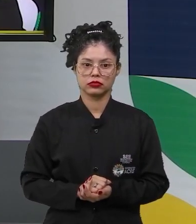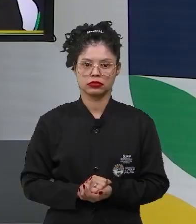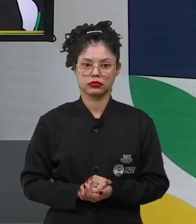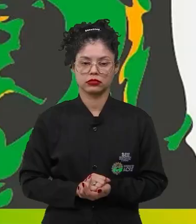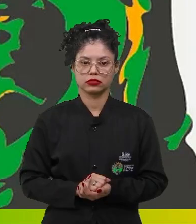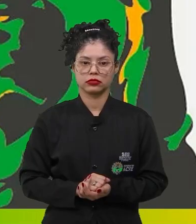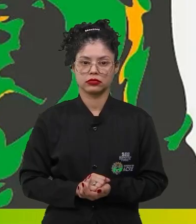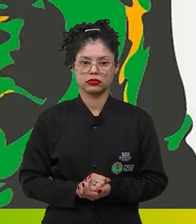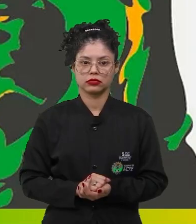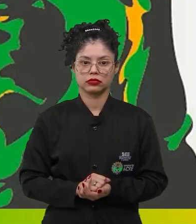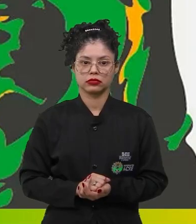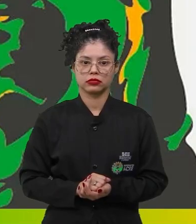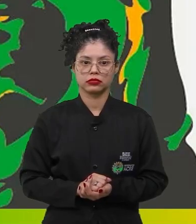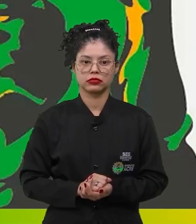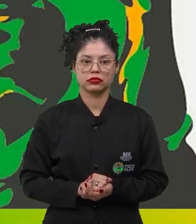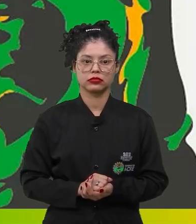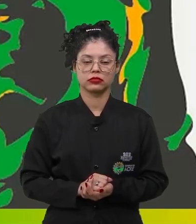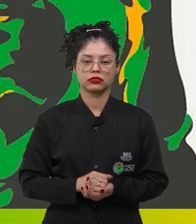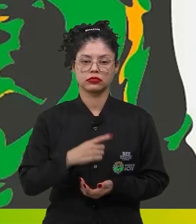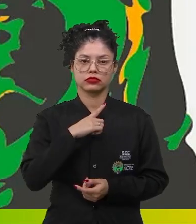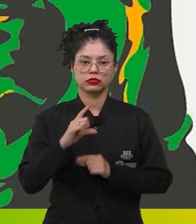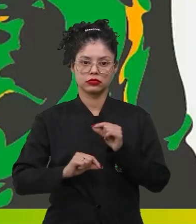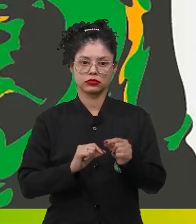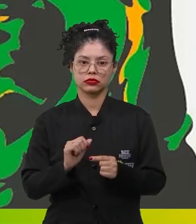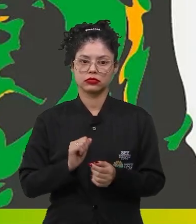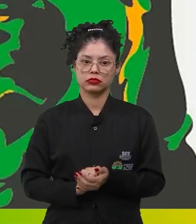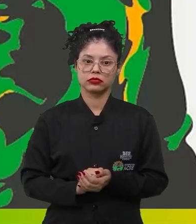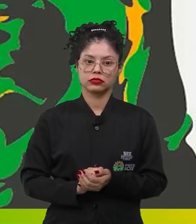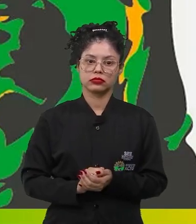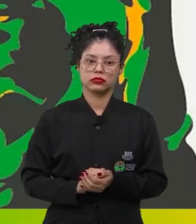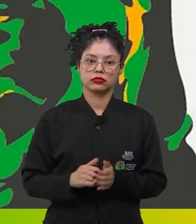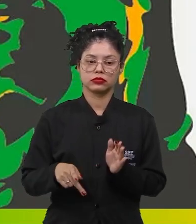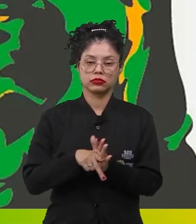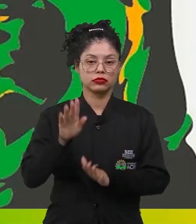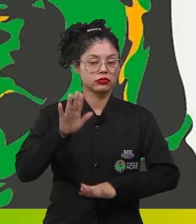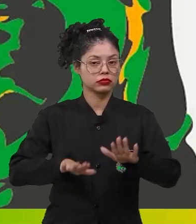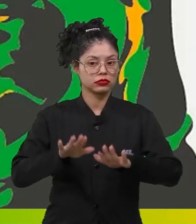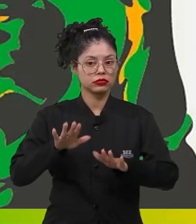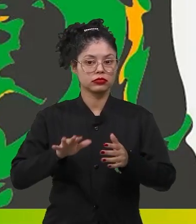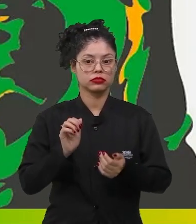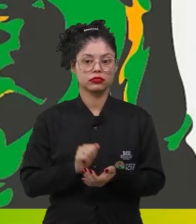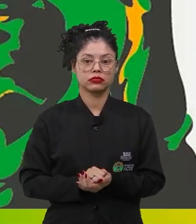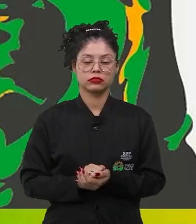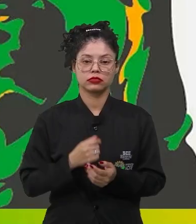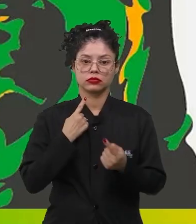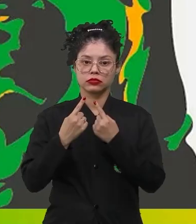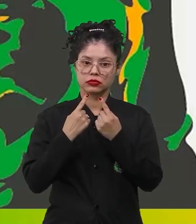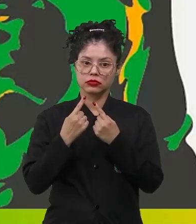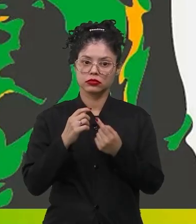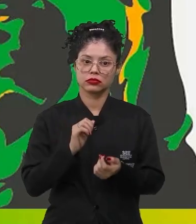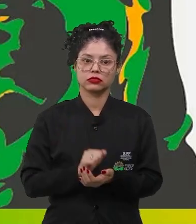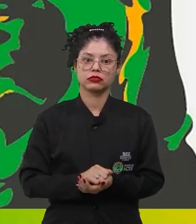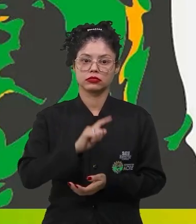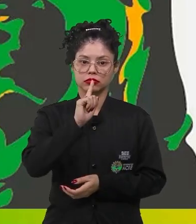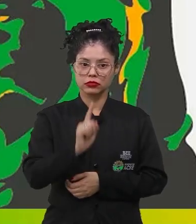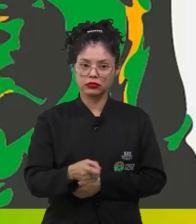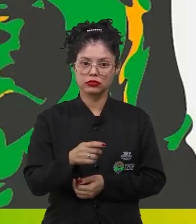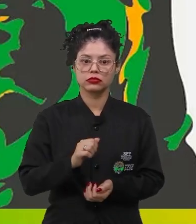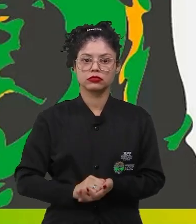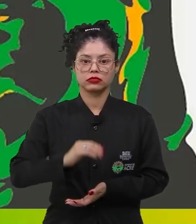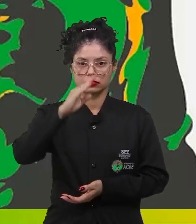para vocês. O ultranacionalismo, ele se disfarça muitas vezes em discursos